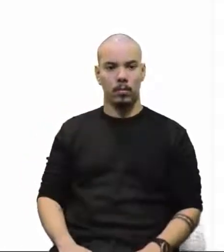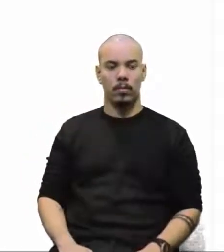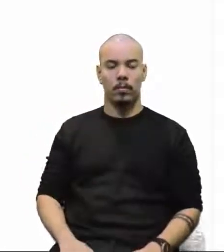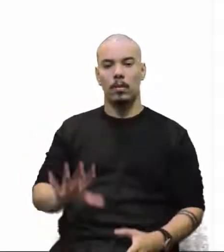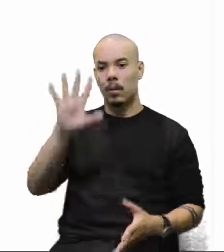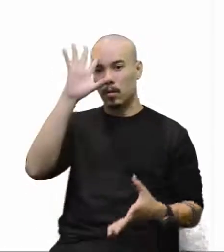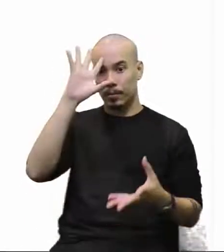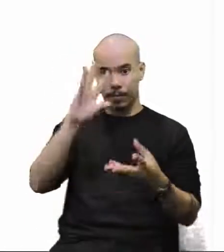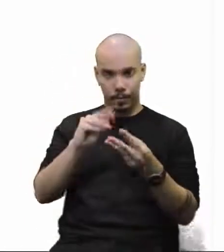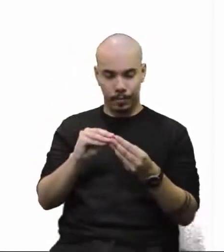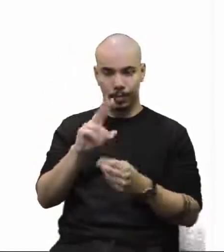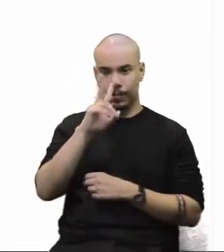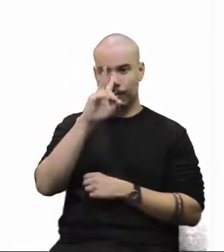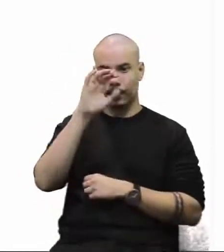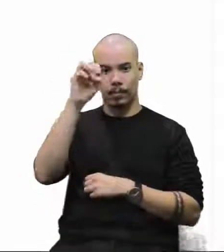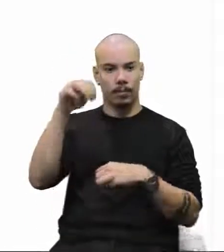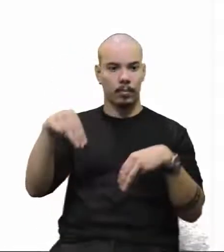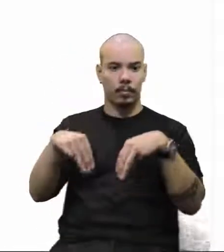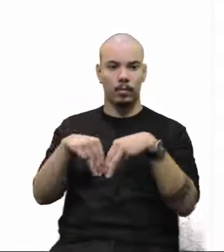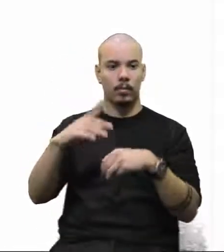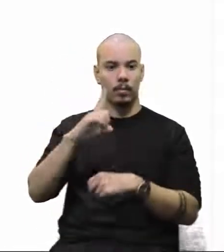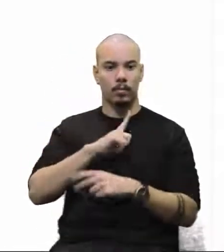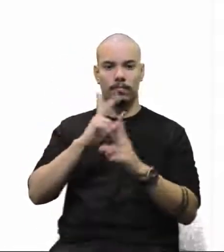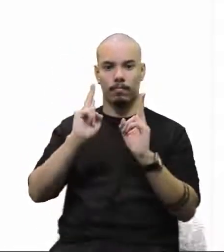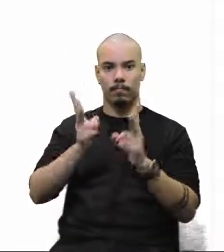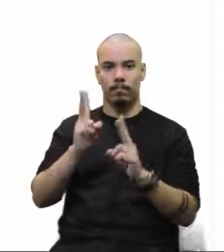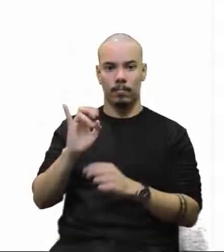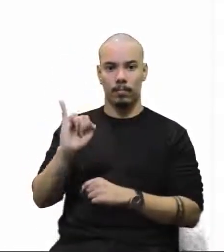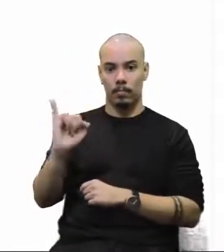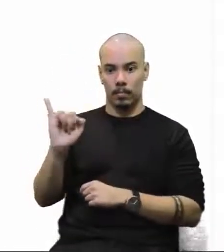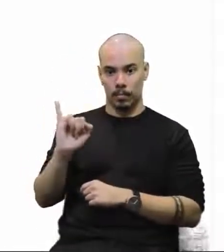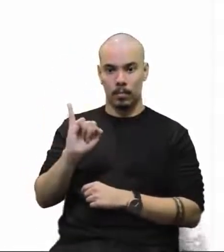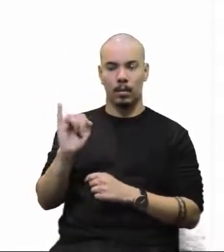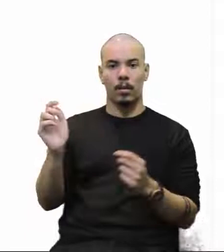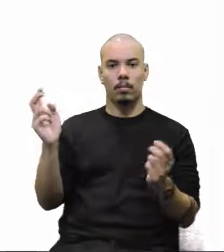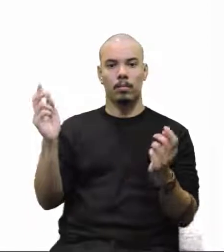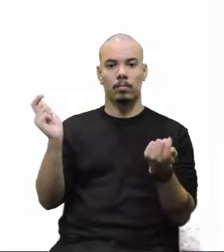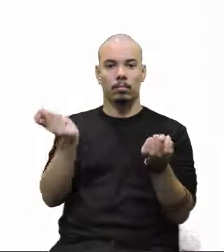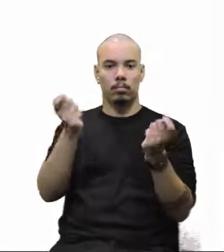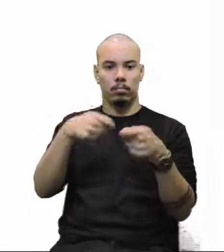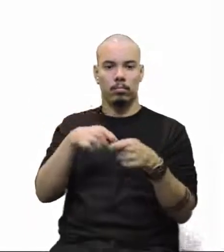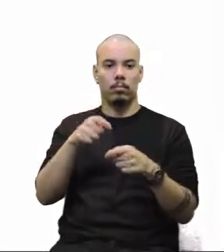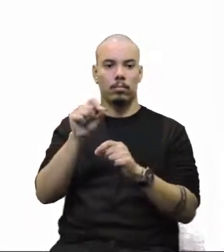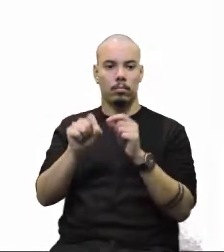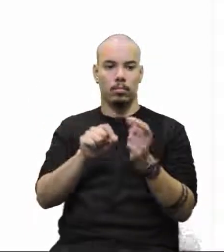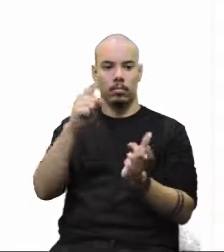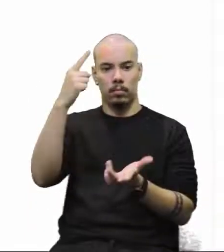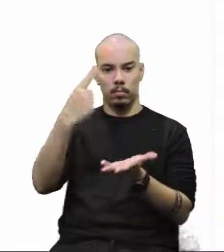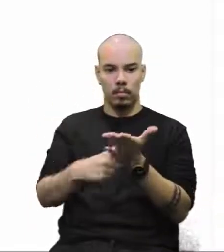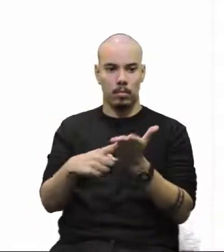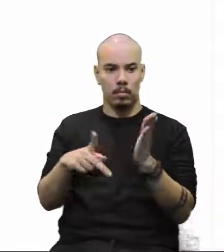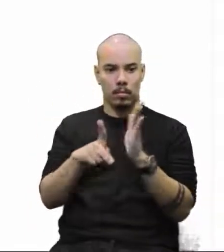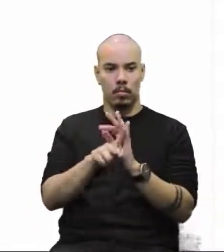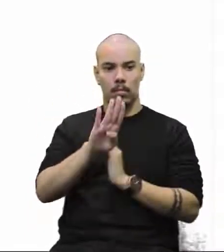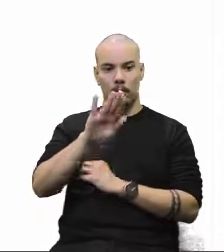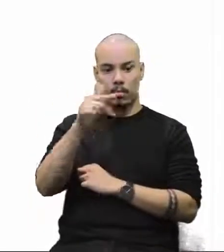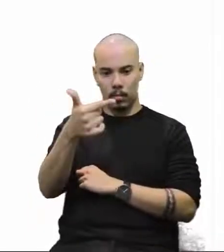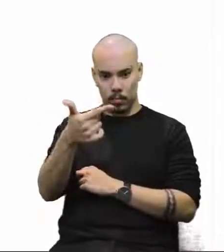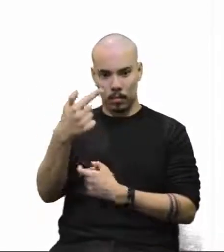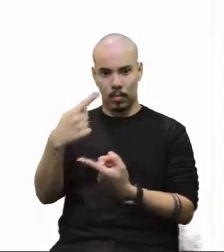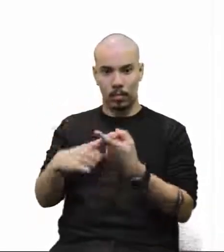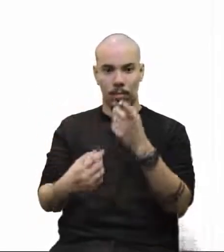à conclusão de que a força magnética tem a mesma intensidade, considerando o vetor B2, originado